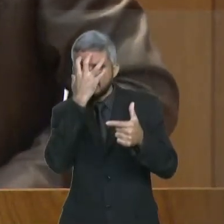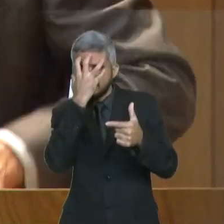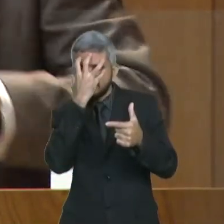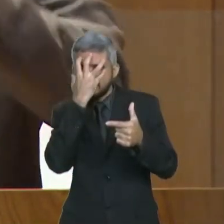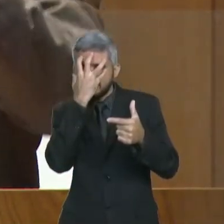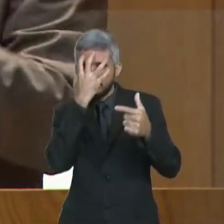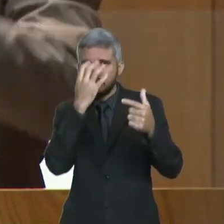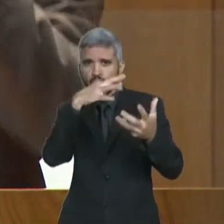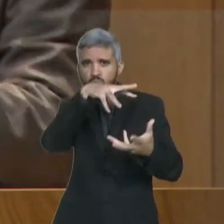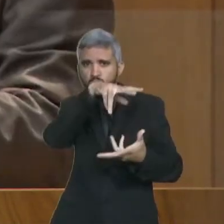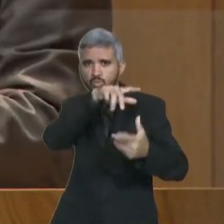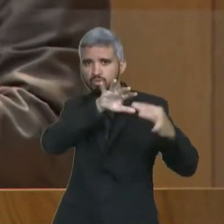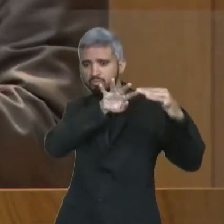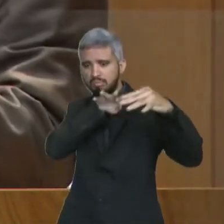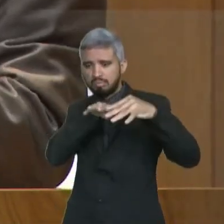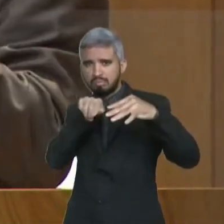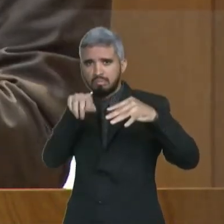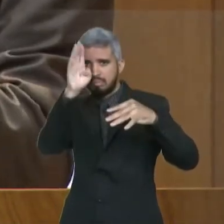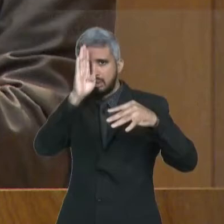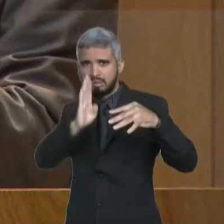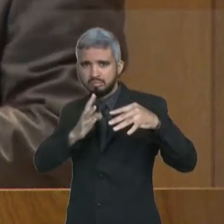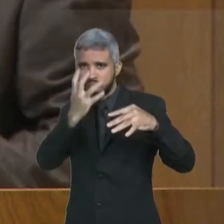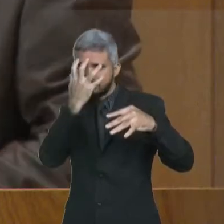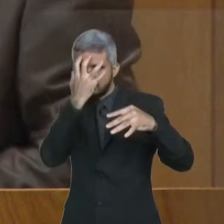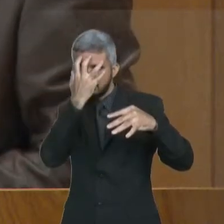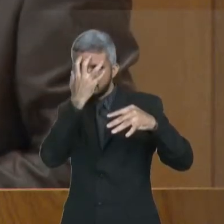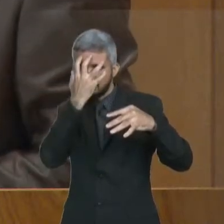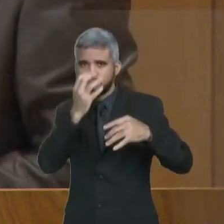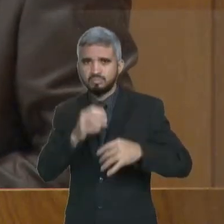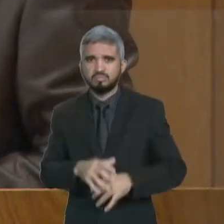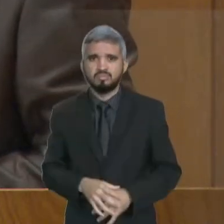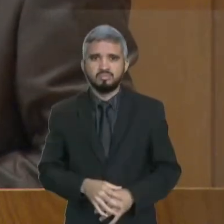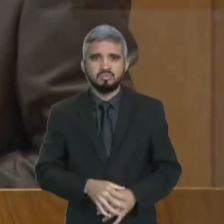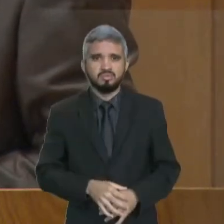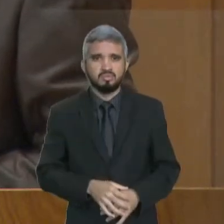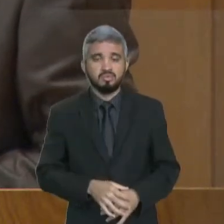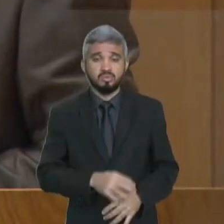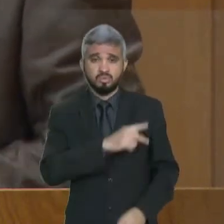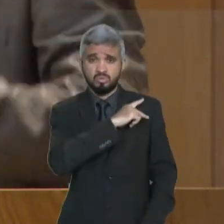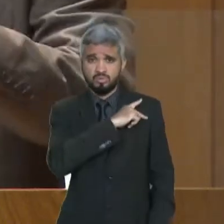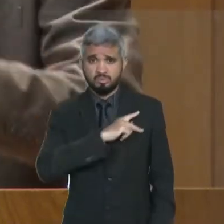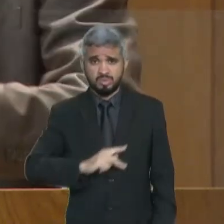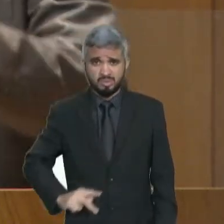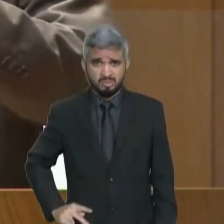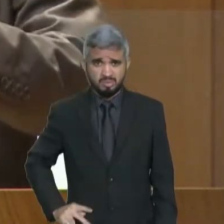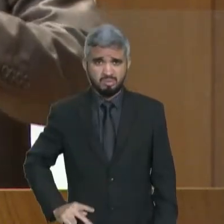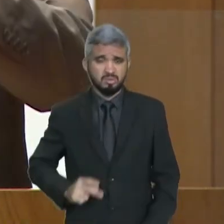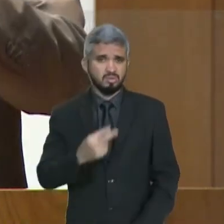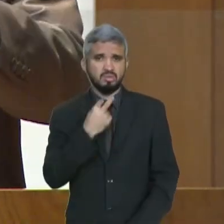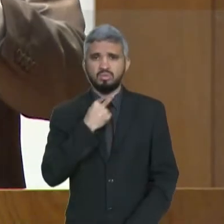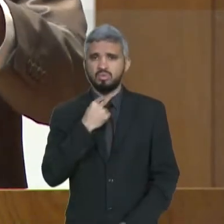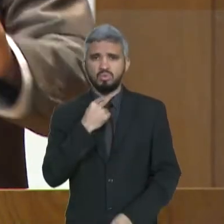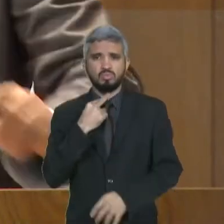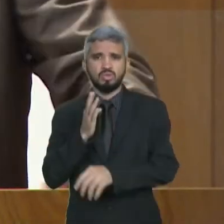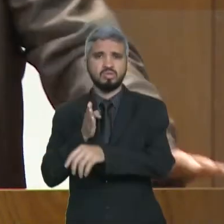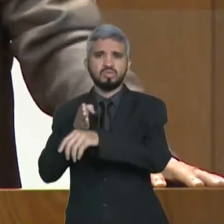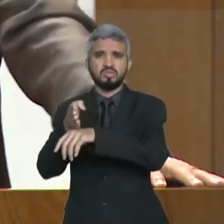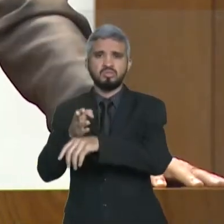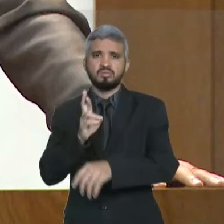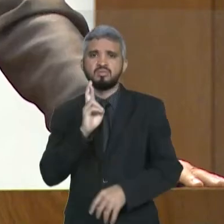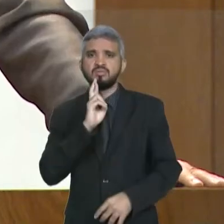porque o presidente sequer pode frequentar um restaurante Deputado Paulo Neto porque ele não se